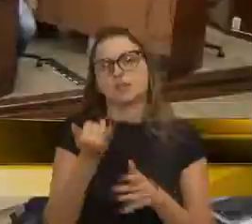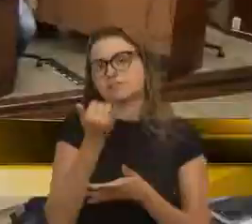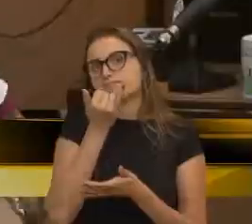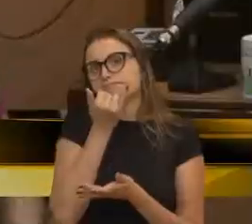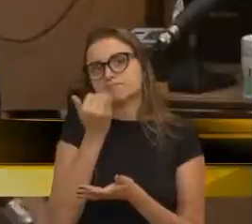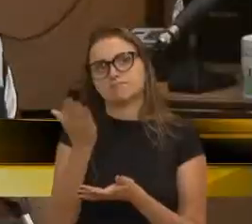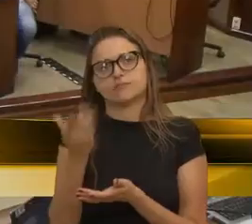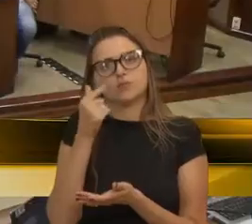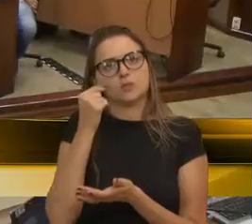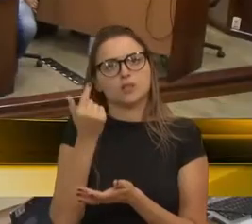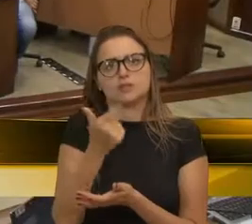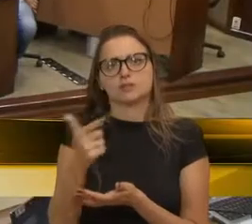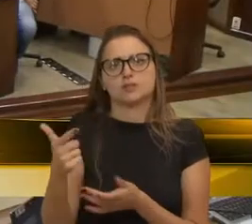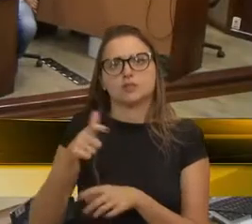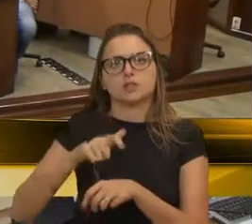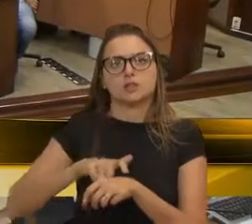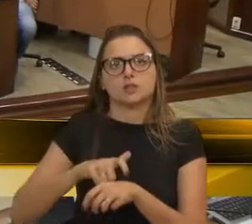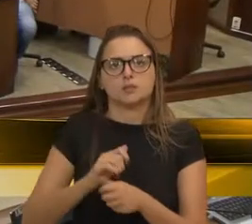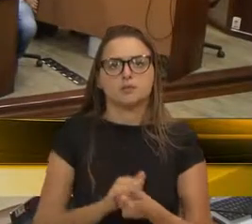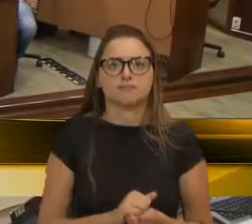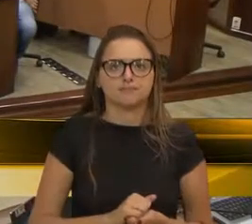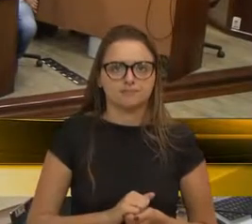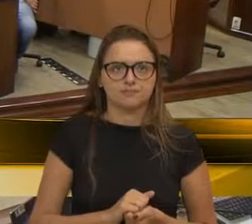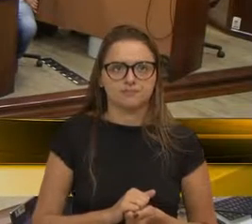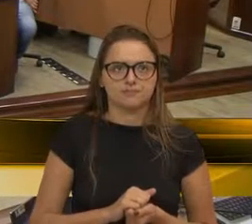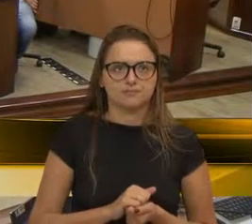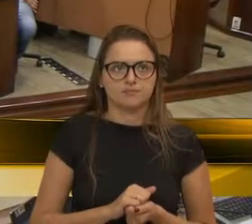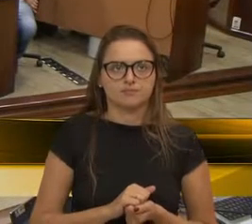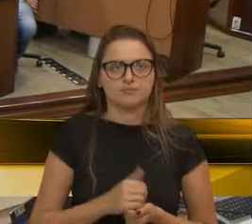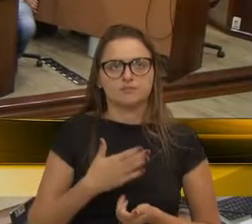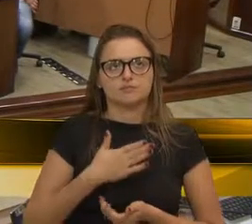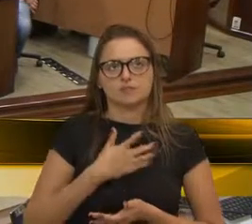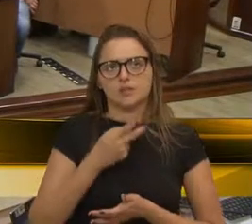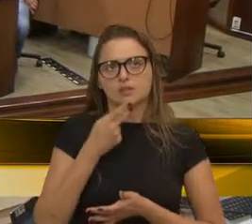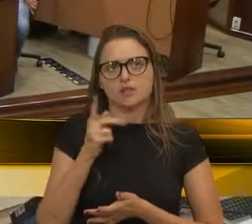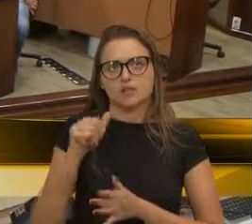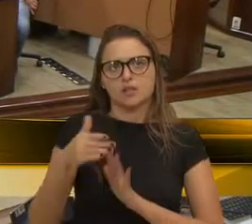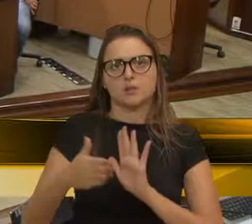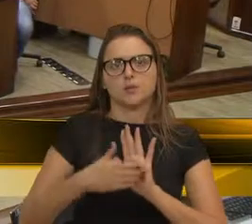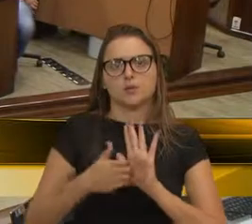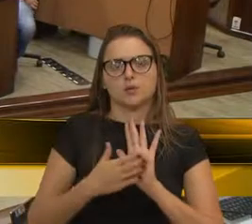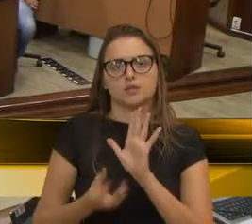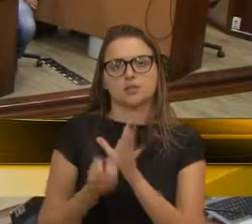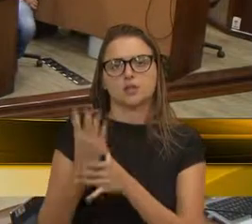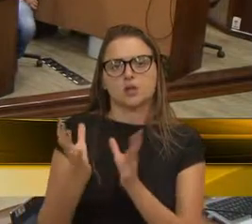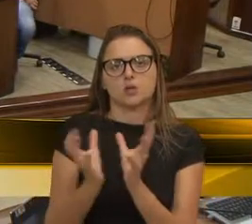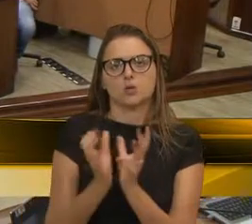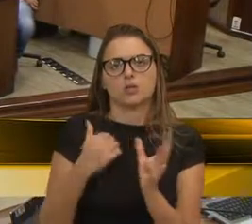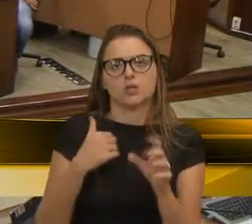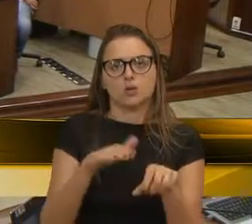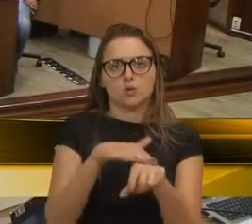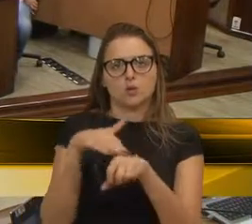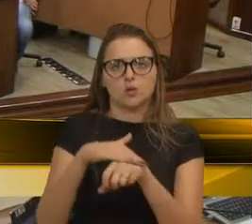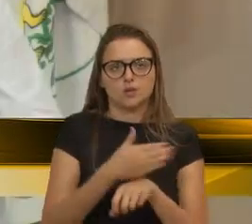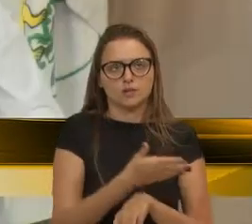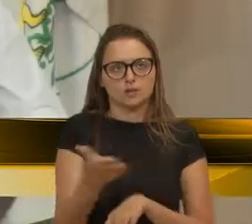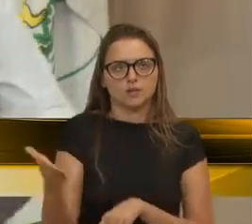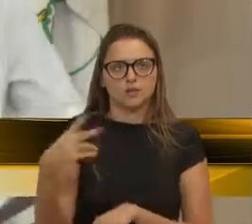vereador Eloy, não tenho condições de passar a parte. Então, a minha fala foi no sentido de propor essa frente parlamentar e estarei conversando aí com os nobres pares.